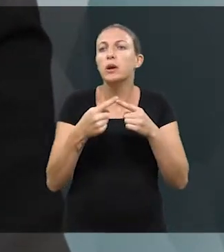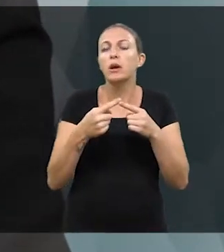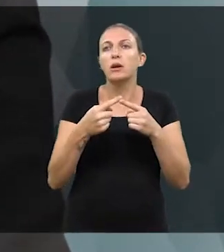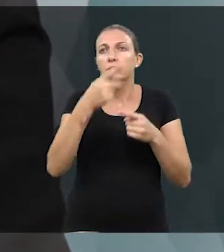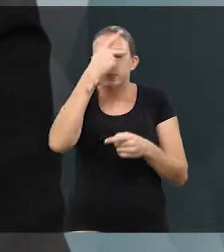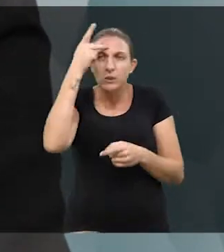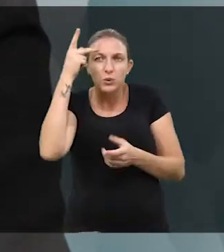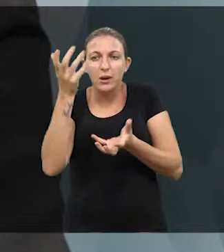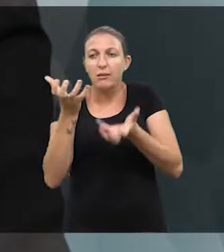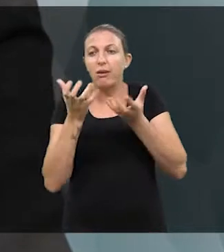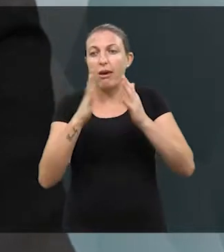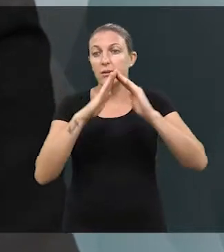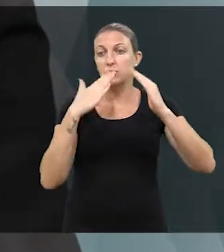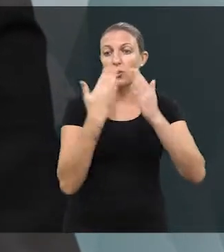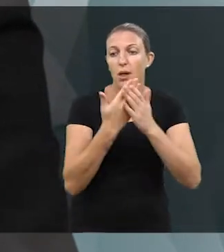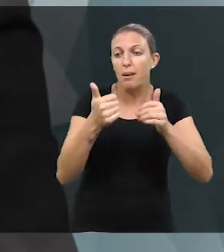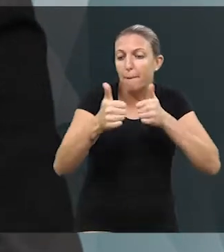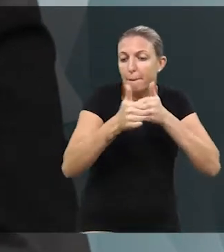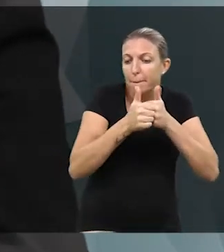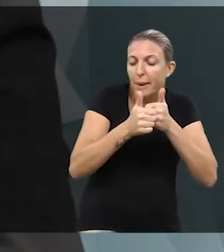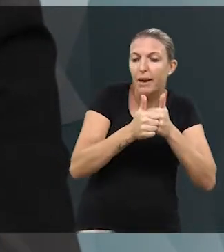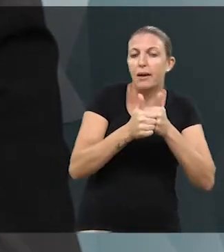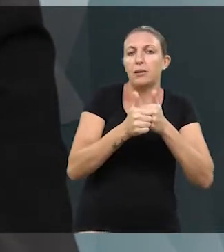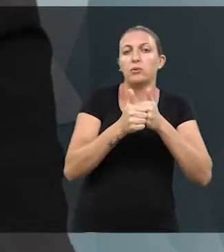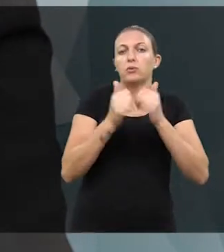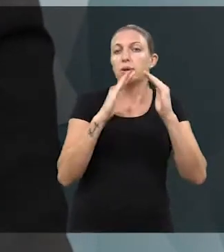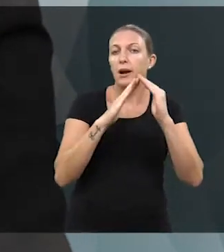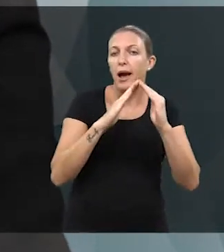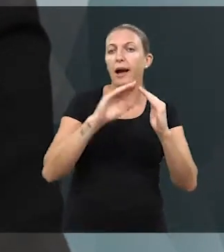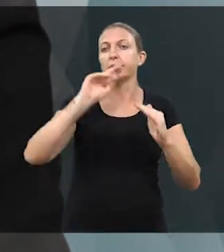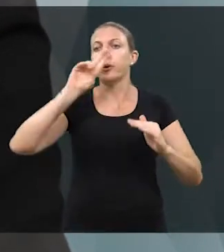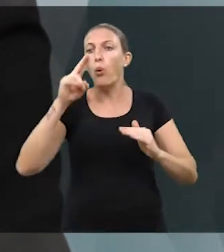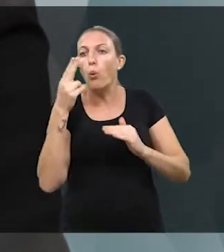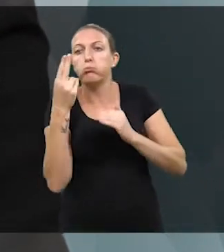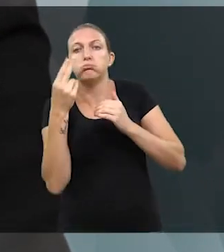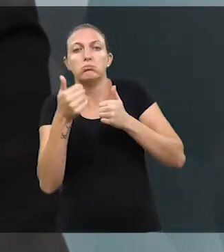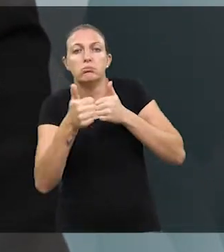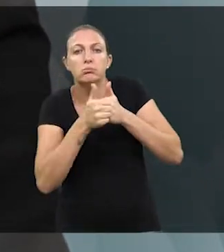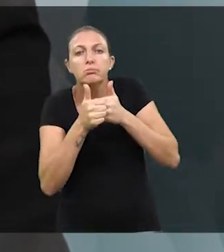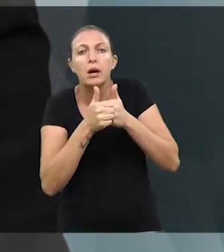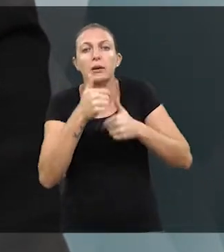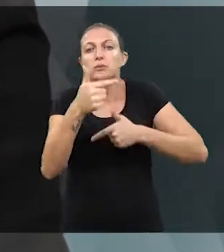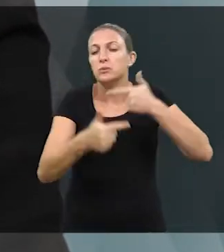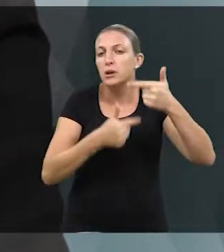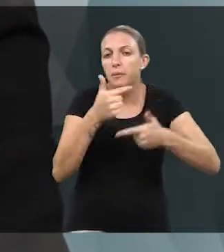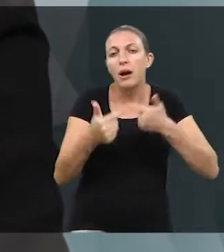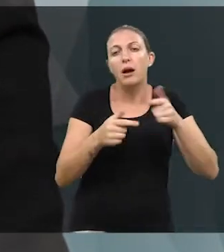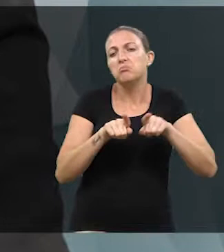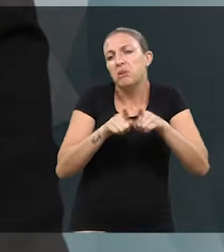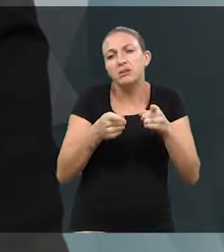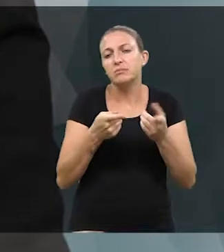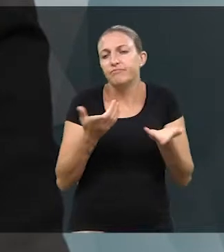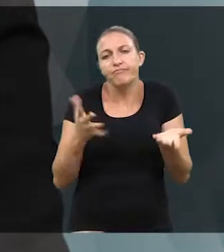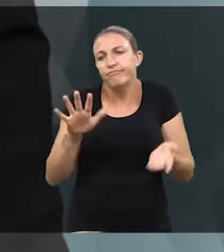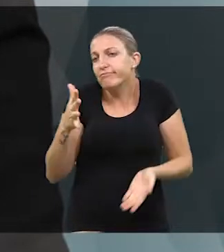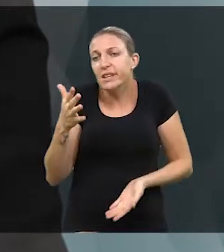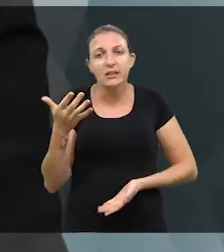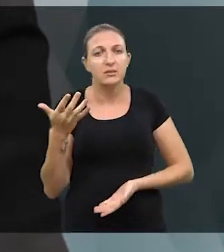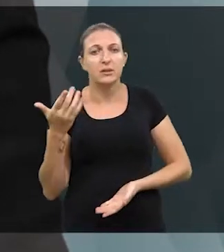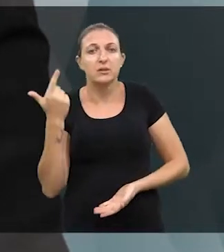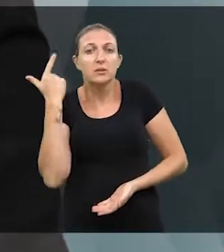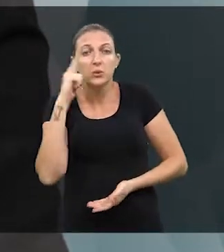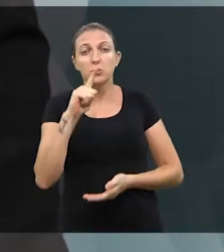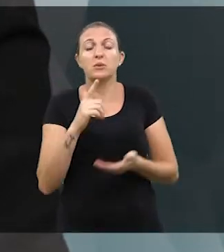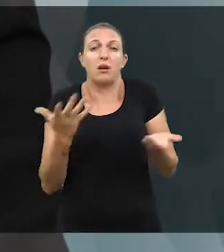sua casa né o próximo do trabalho da mãe do pai enfim nem sempre é possível né então às vezes a gente faz um grande